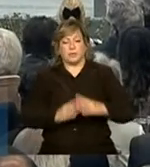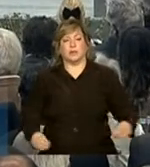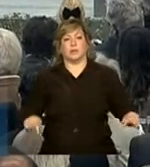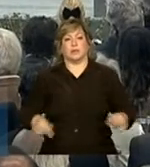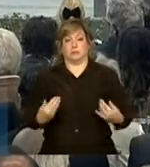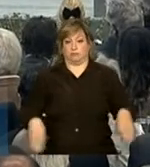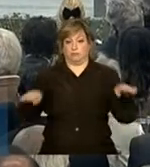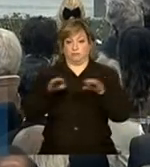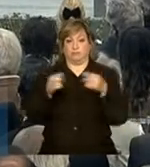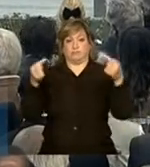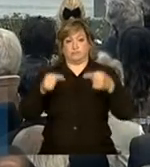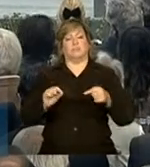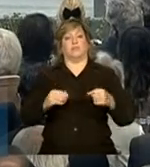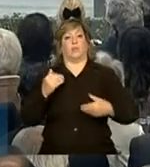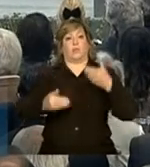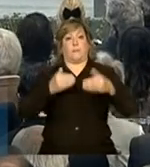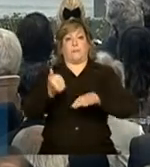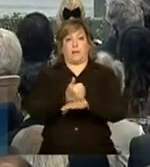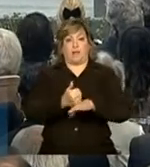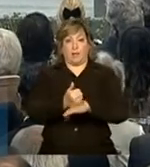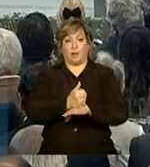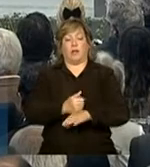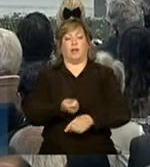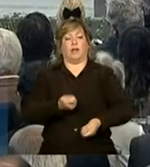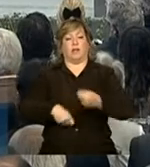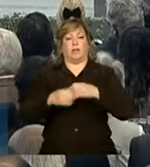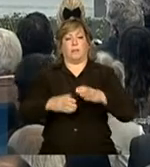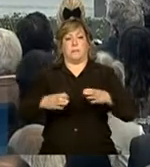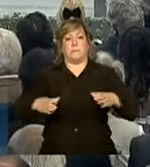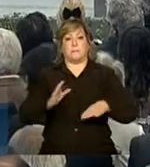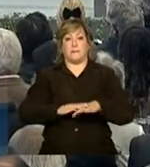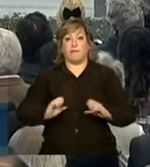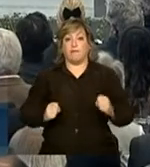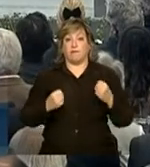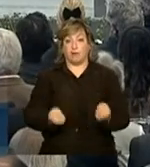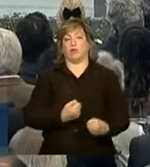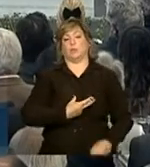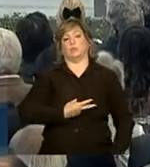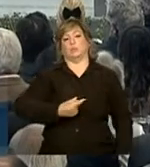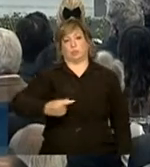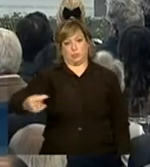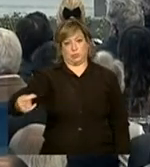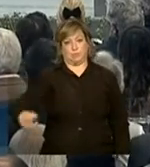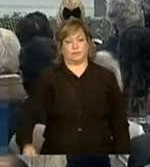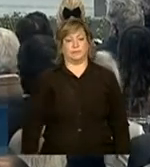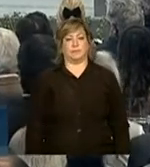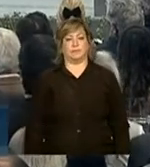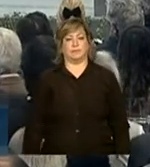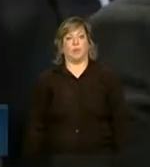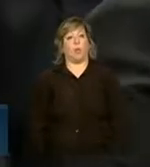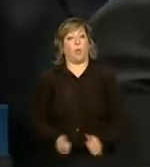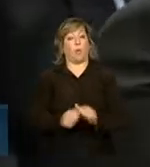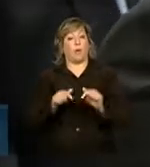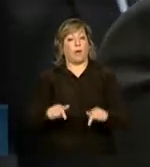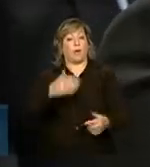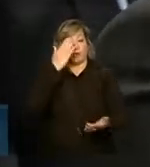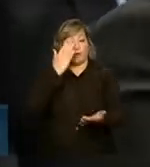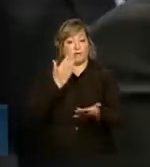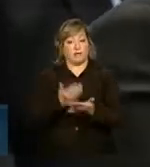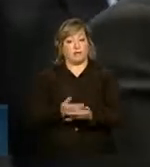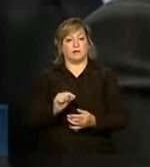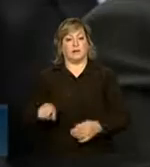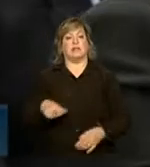competitividade nos conduzirá ao crescimento econômico mais vigoroso e duradouro. Com essa confiança,